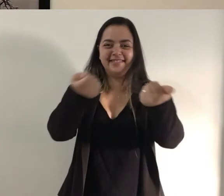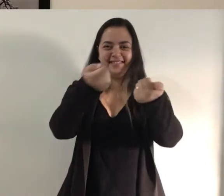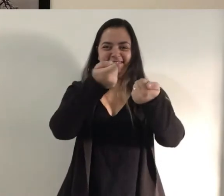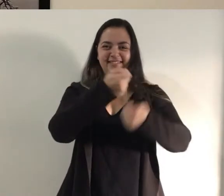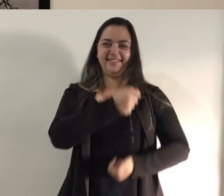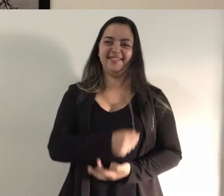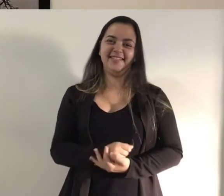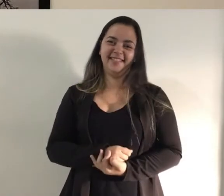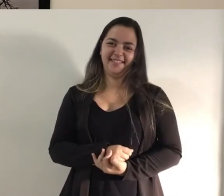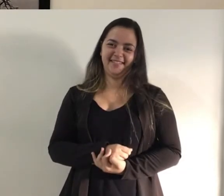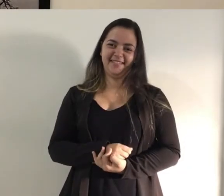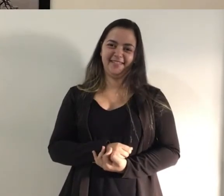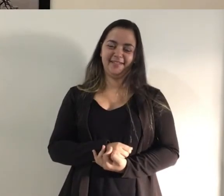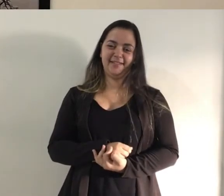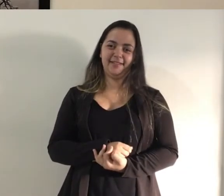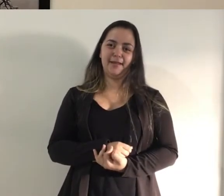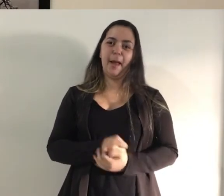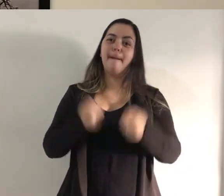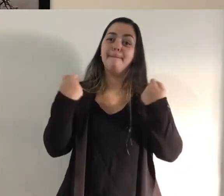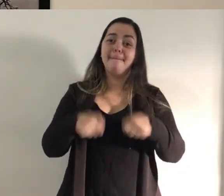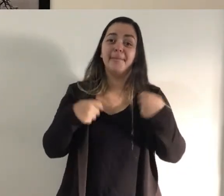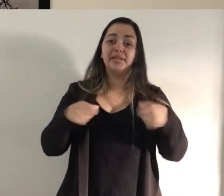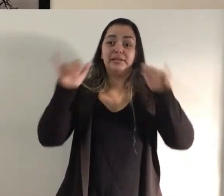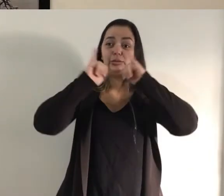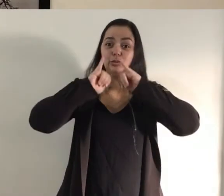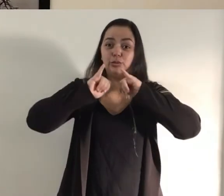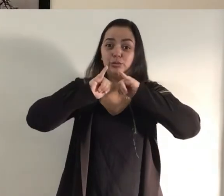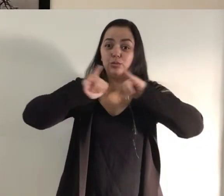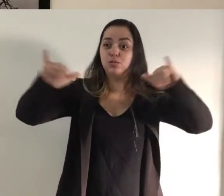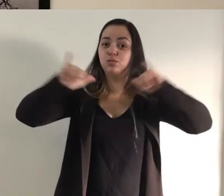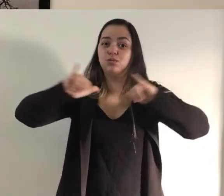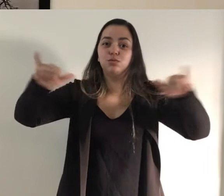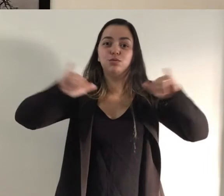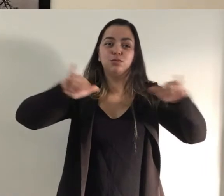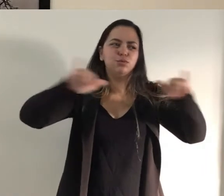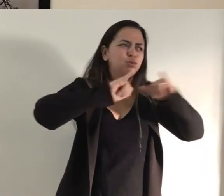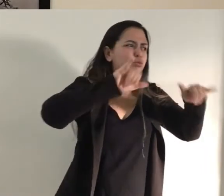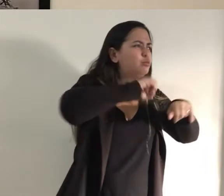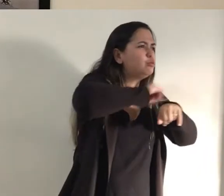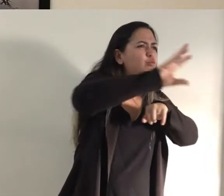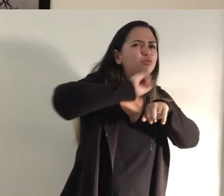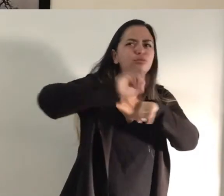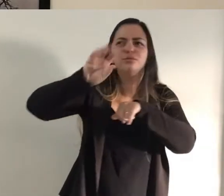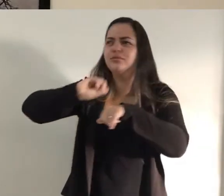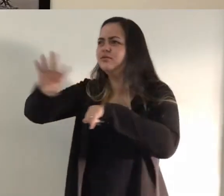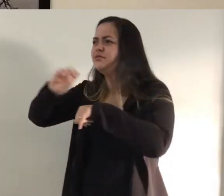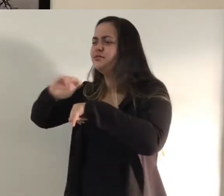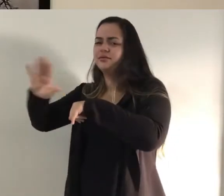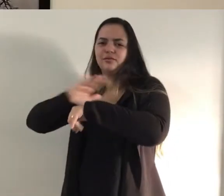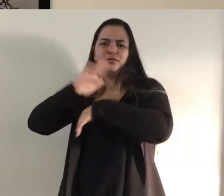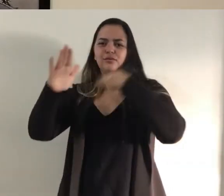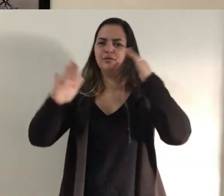Que precisa ser proclamada nos quatro cantos, em todas as esferas, em todas